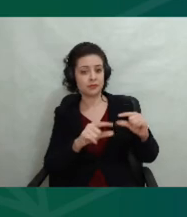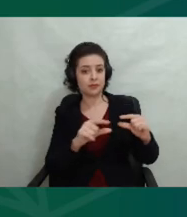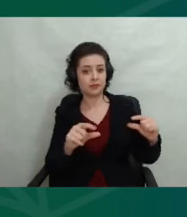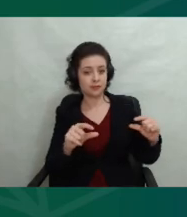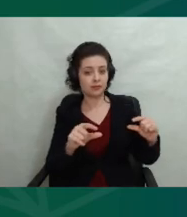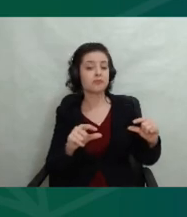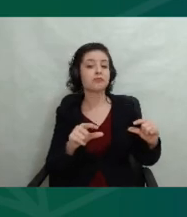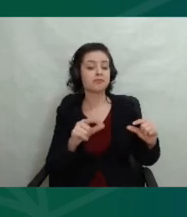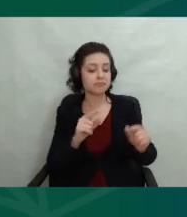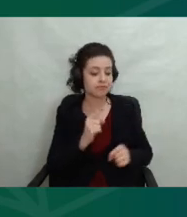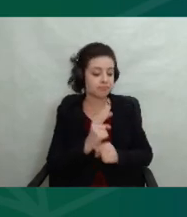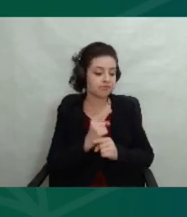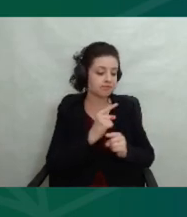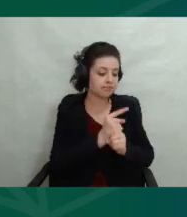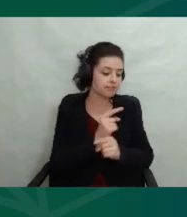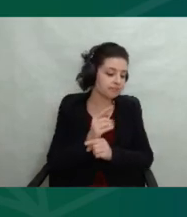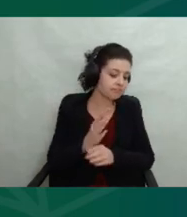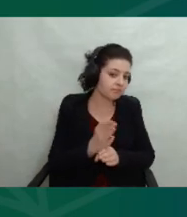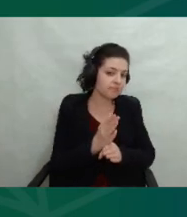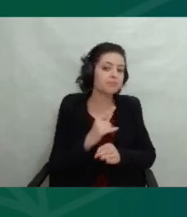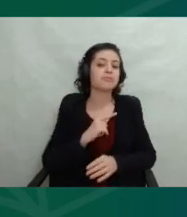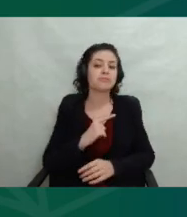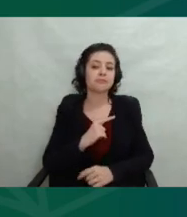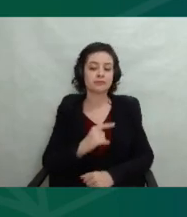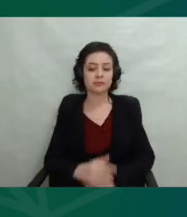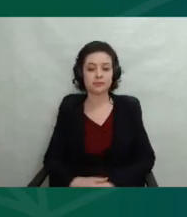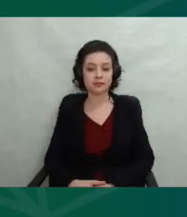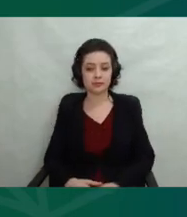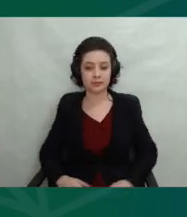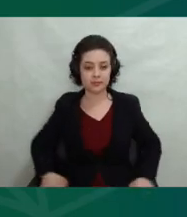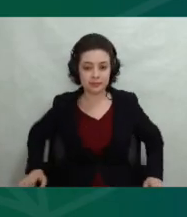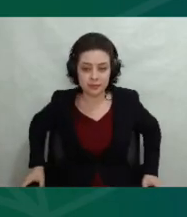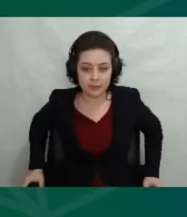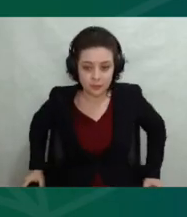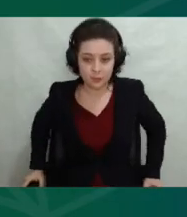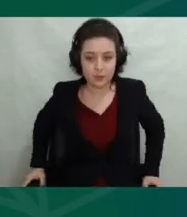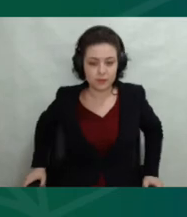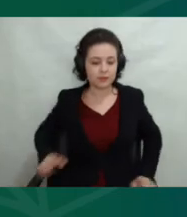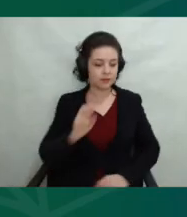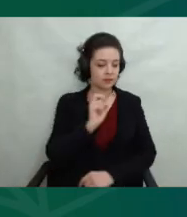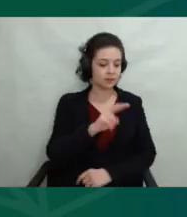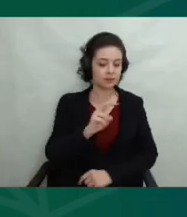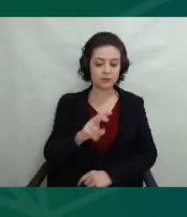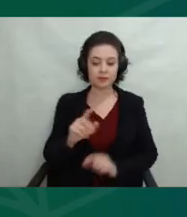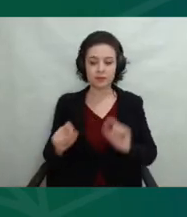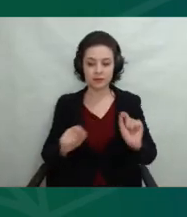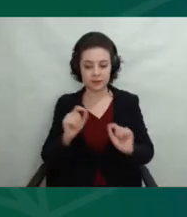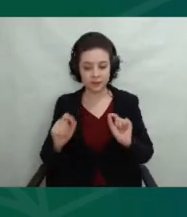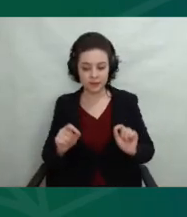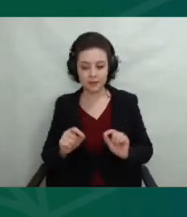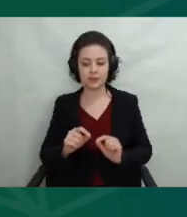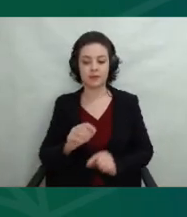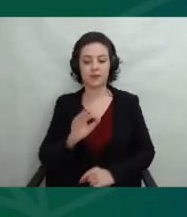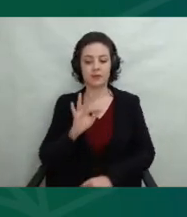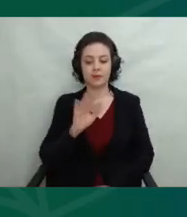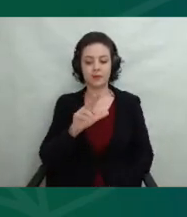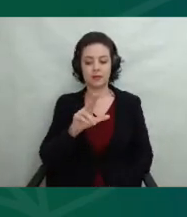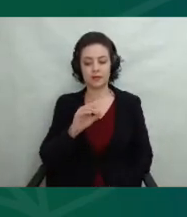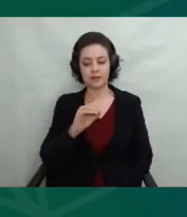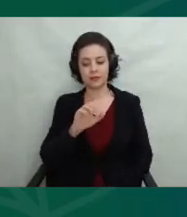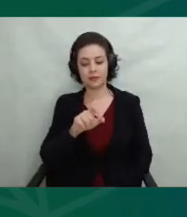próximo slide, por favor. A gente vai ver que a fluoxetina foi capaz de inibir